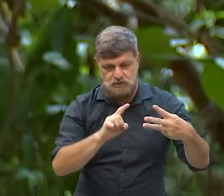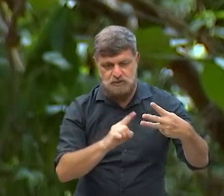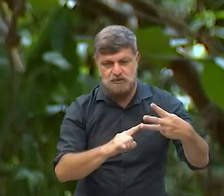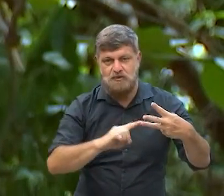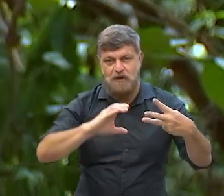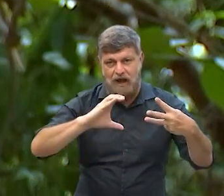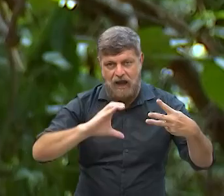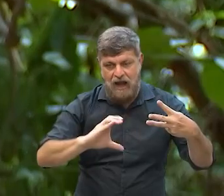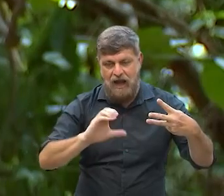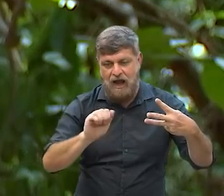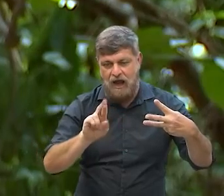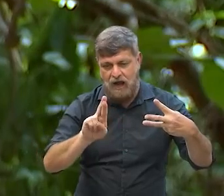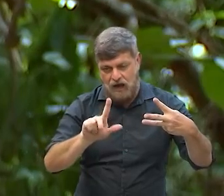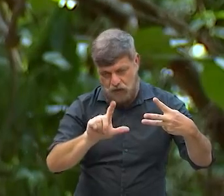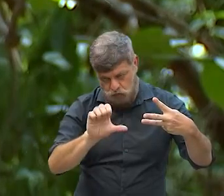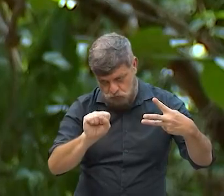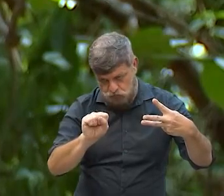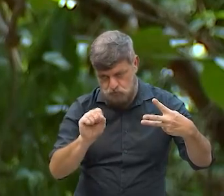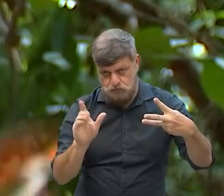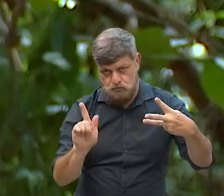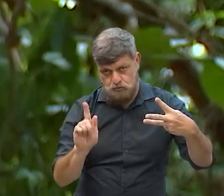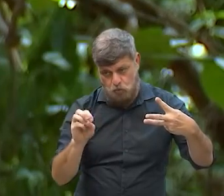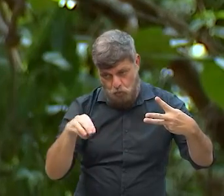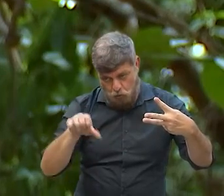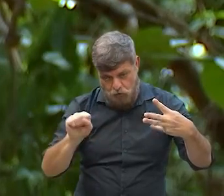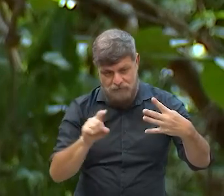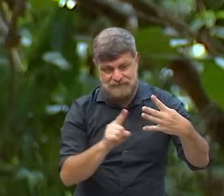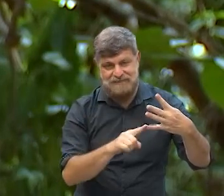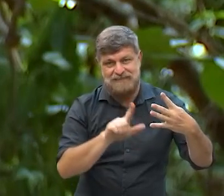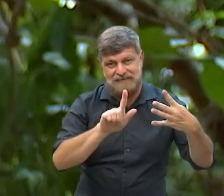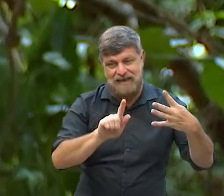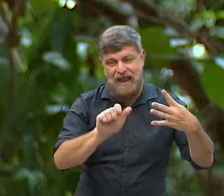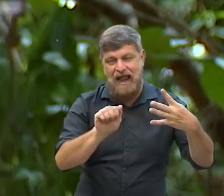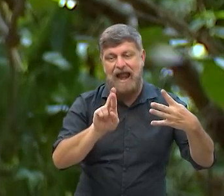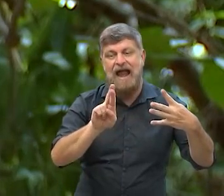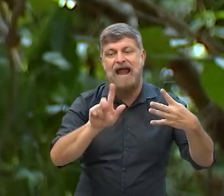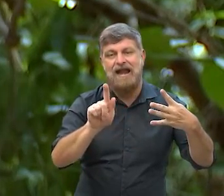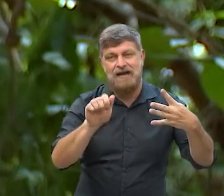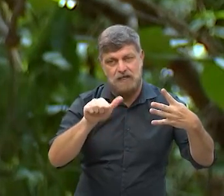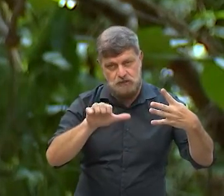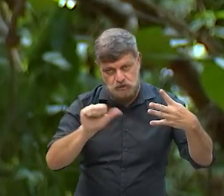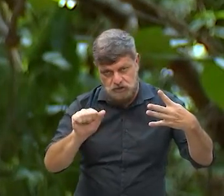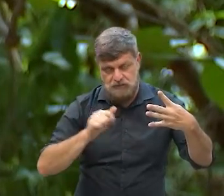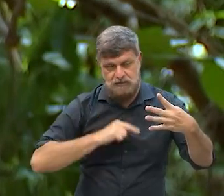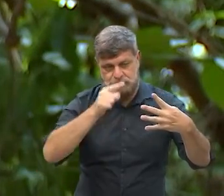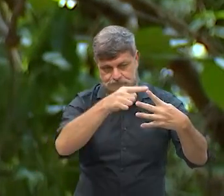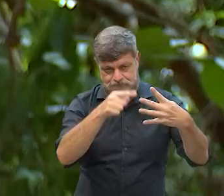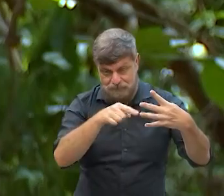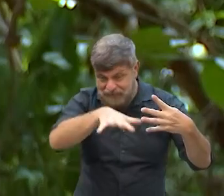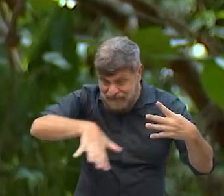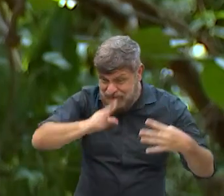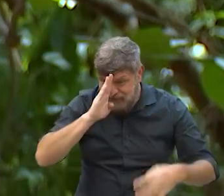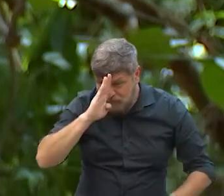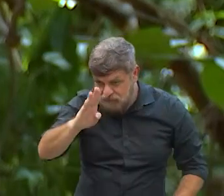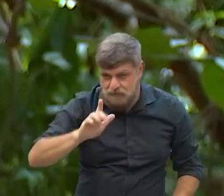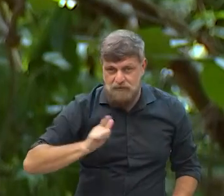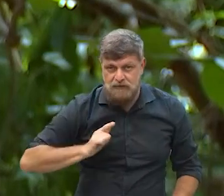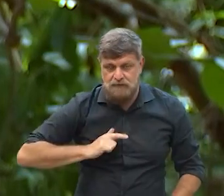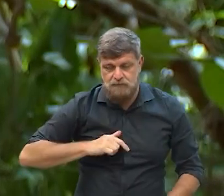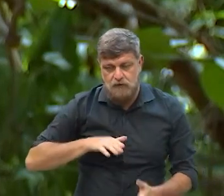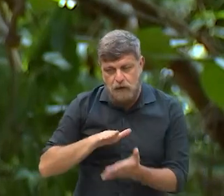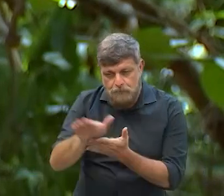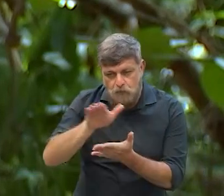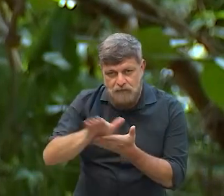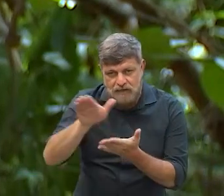ocupa praticamente 1/3 da nossa cidade. E que em 2019 a gente teve o plano de manejo dessa unidade de conservação publicado, que